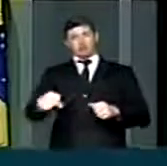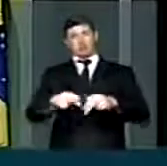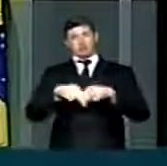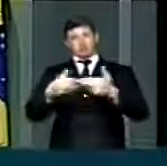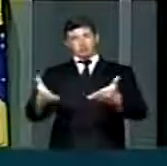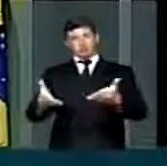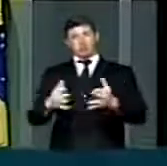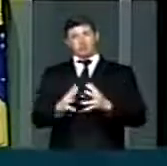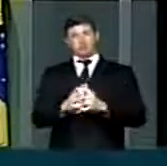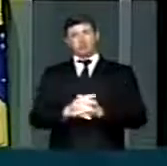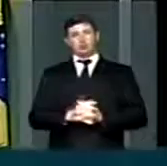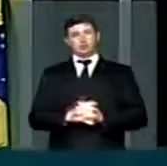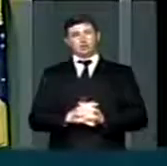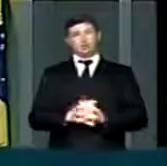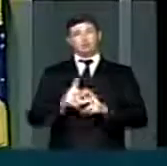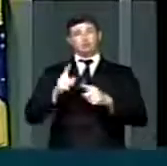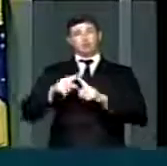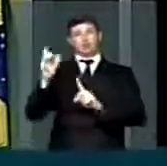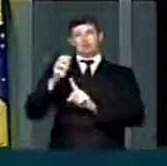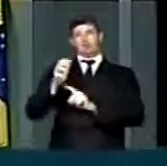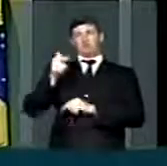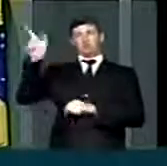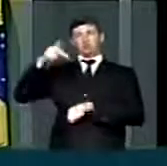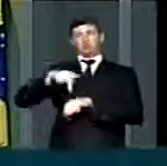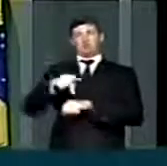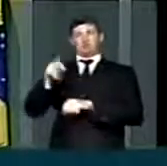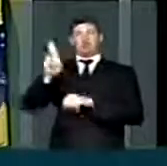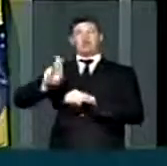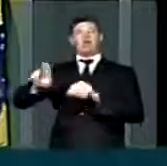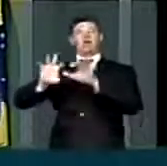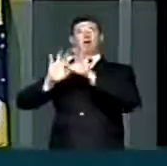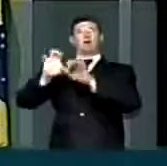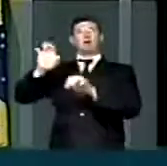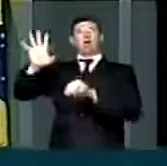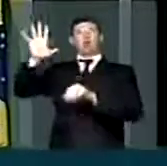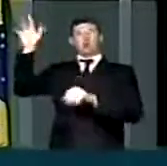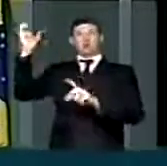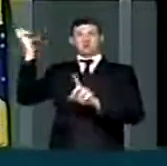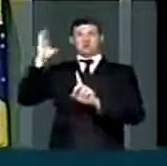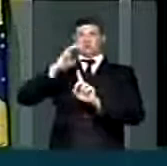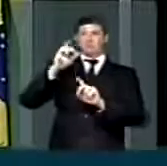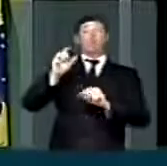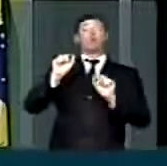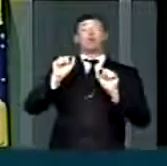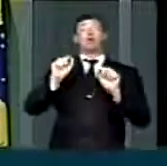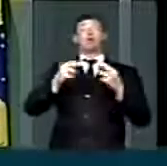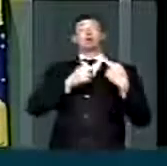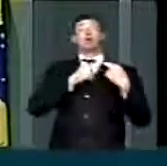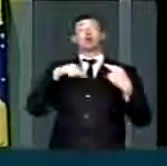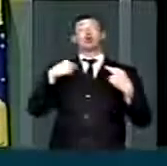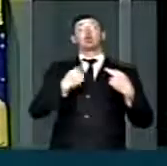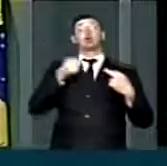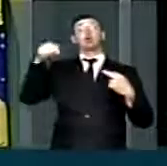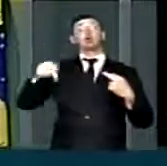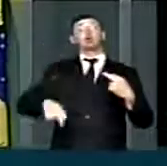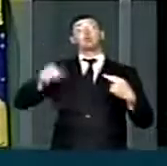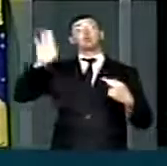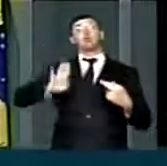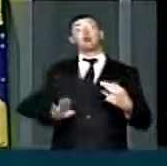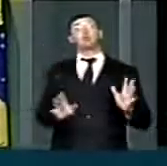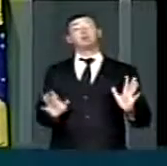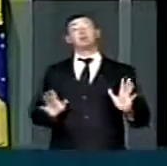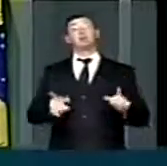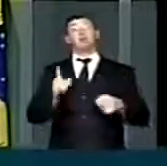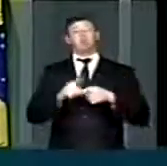a essa interferência indevida da União Europeia naquilo que é a competência nossa, do povo brasileiro, porque